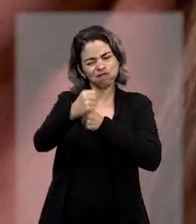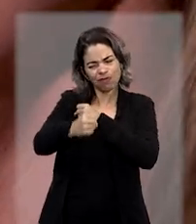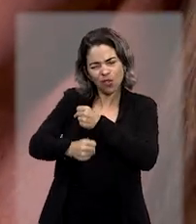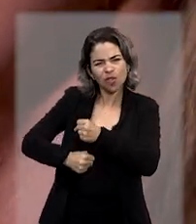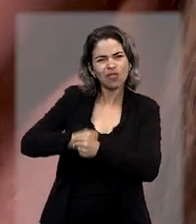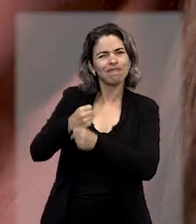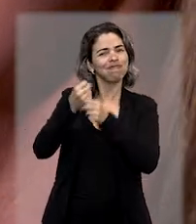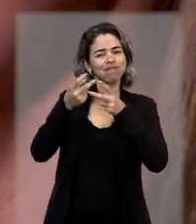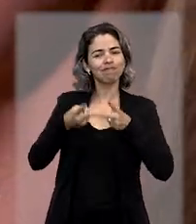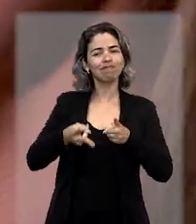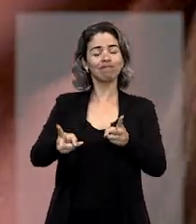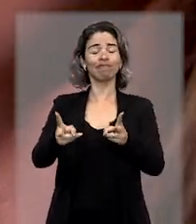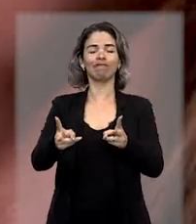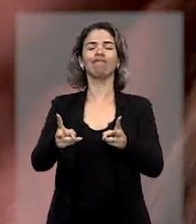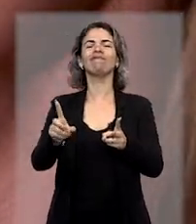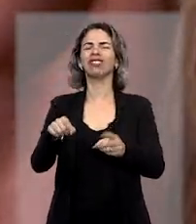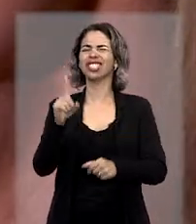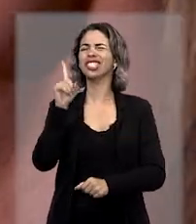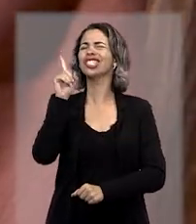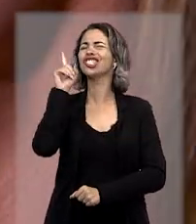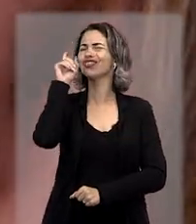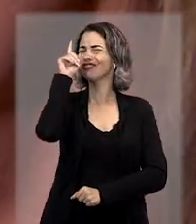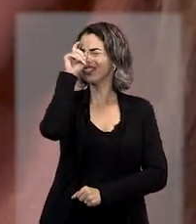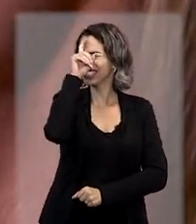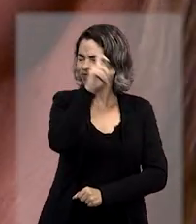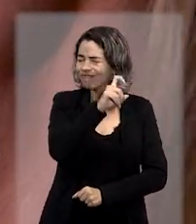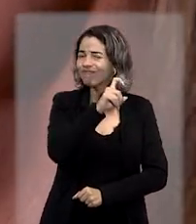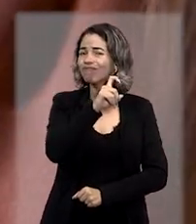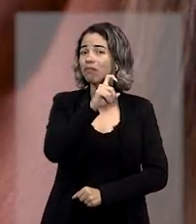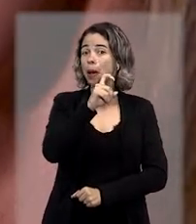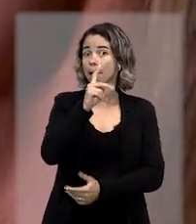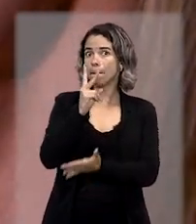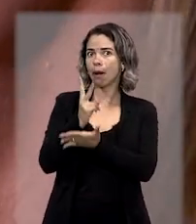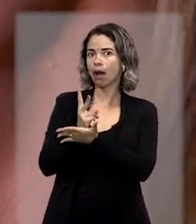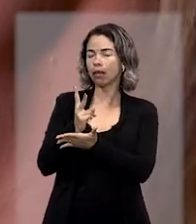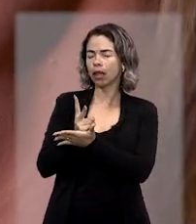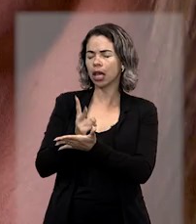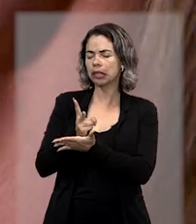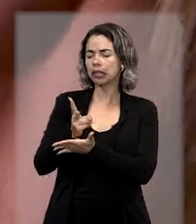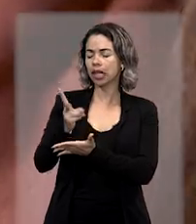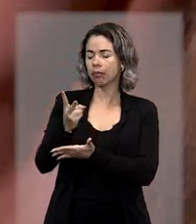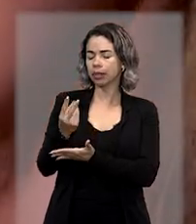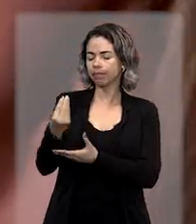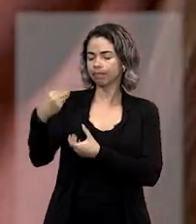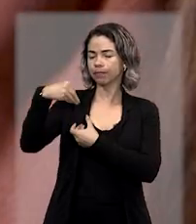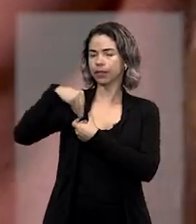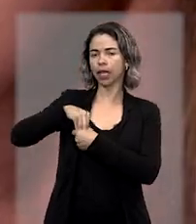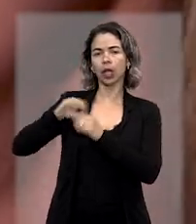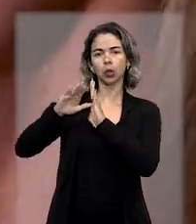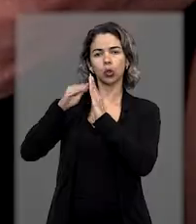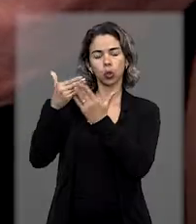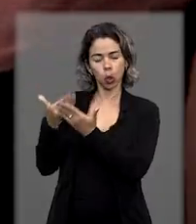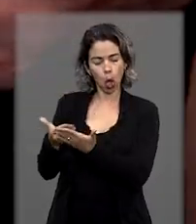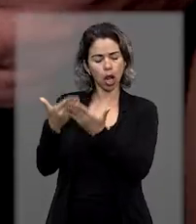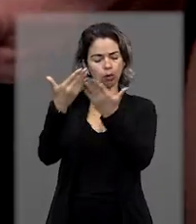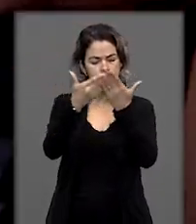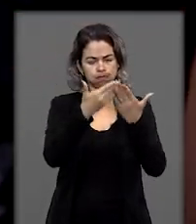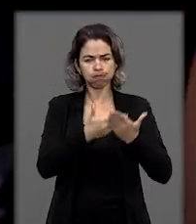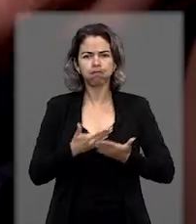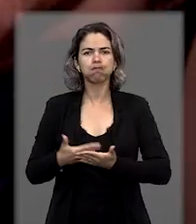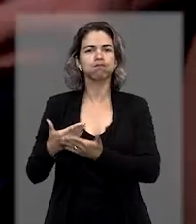e fica muito difícil fica insustentável manter-se dentro da escola estudando